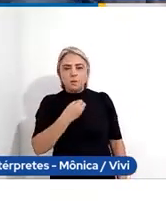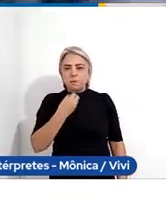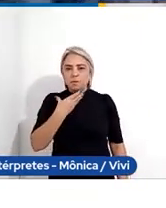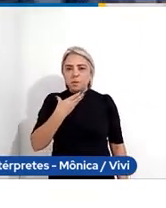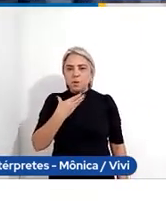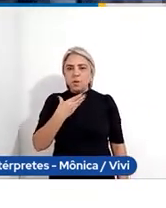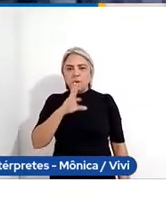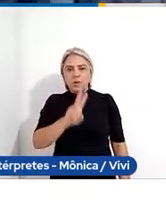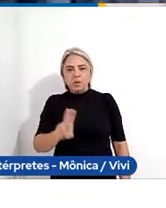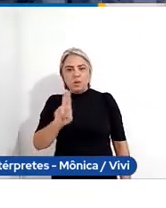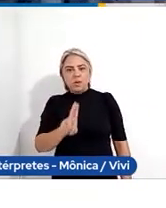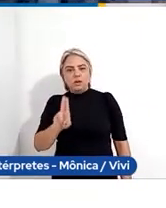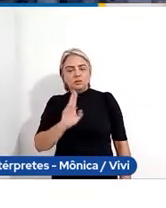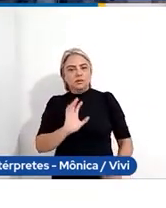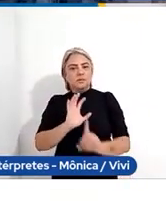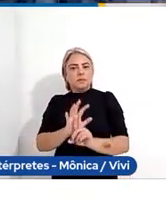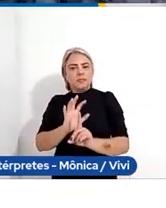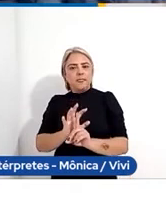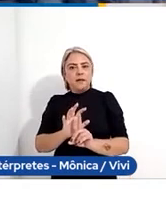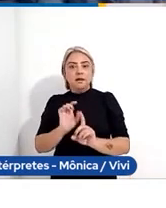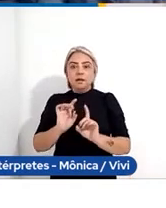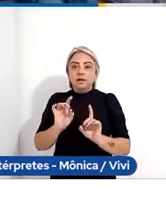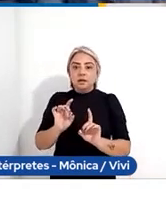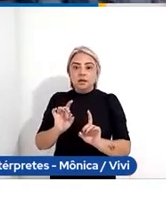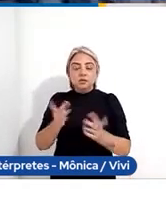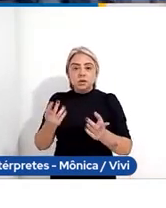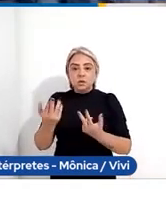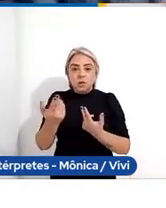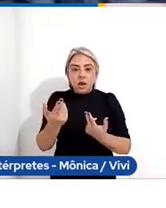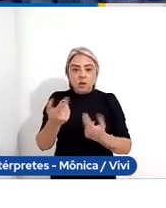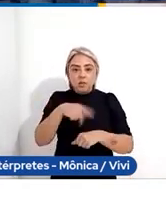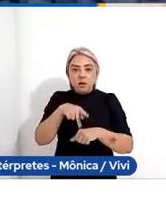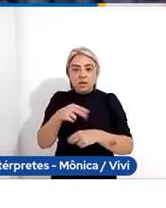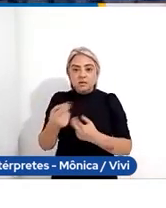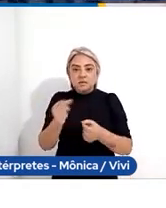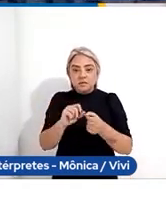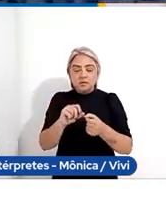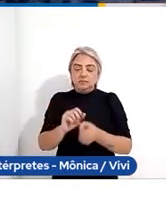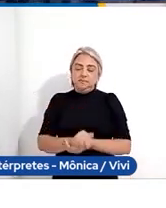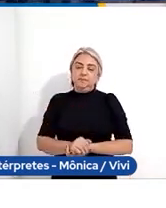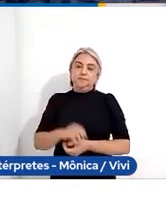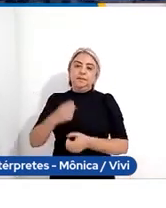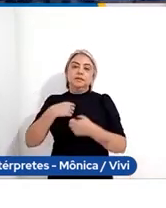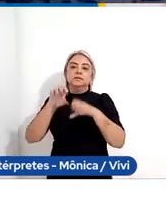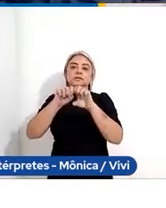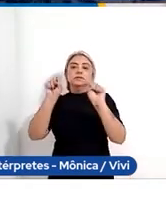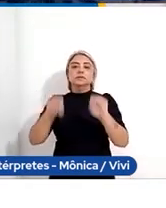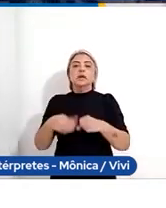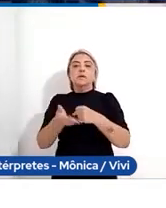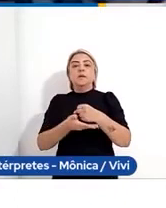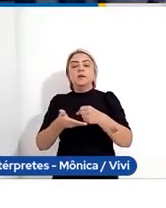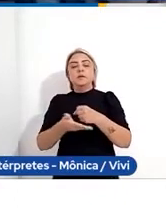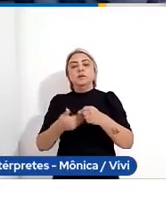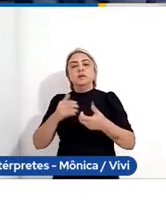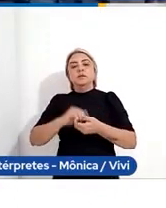uso dessa abordagem. É apenas o que todo mundo fez. Então a gente tem esse sistema que é o básico das parcerias